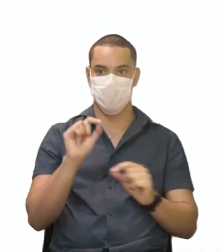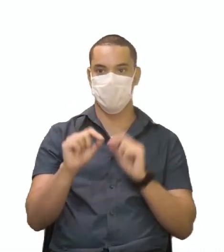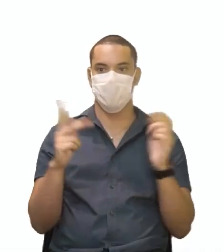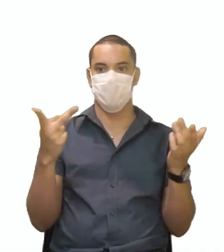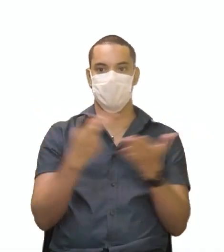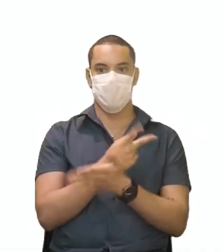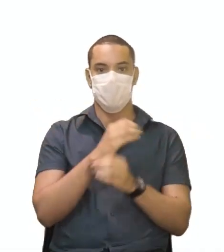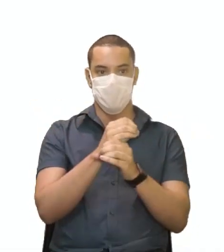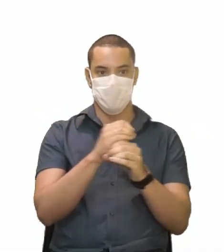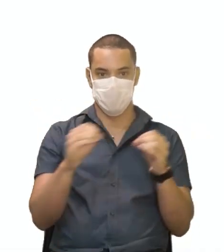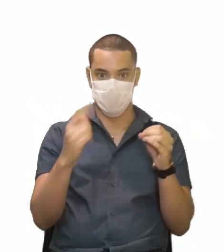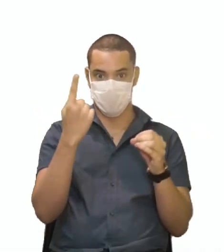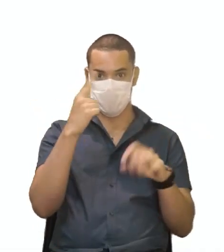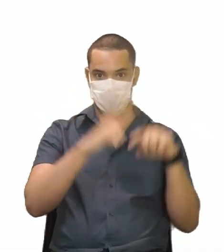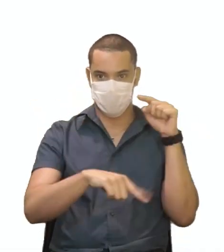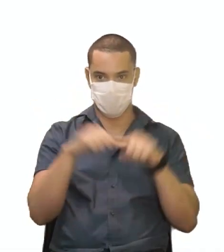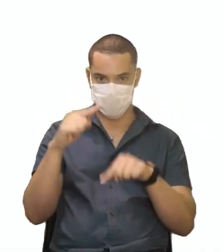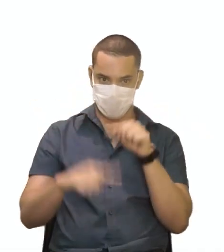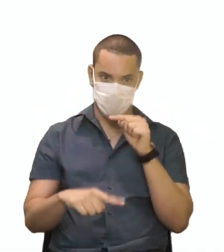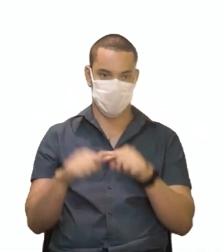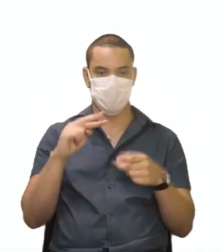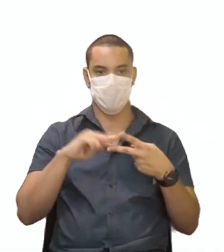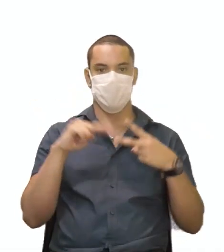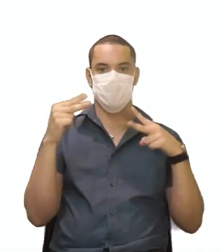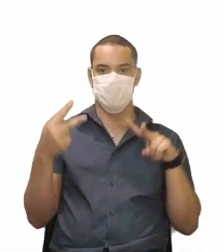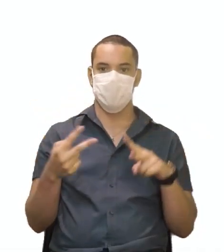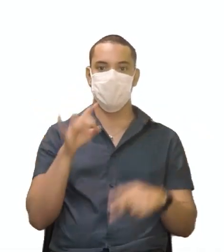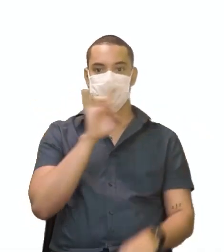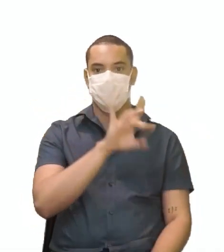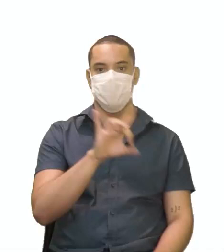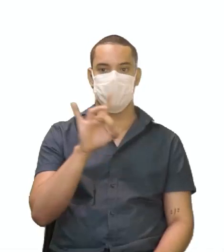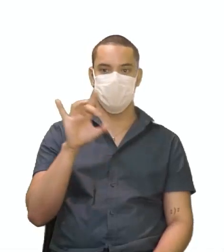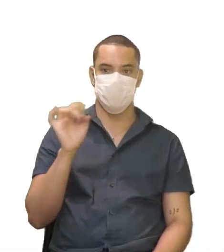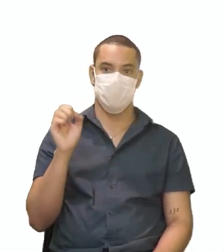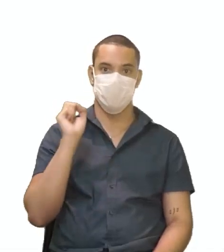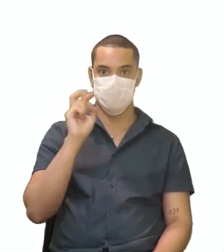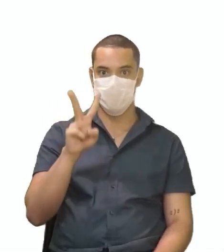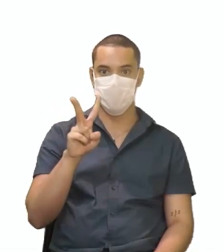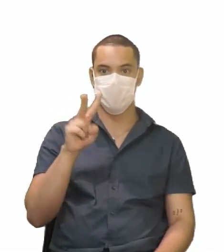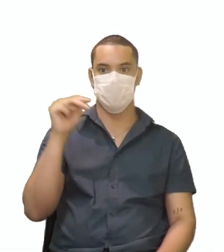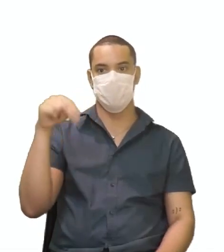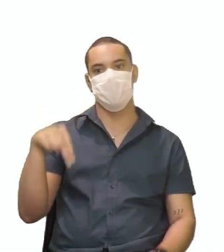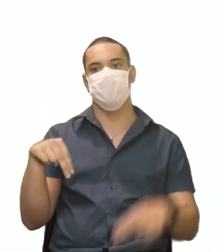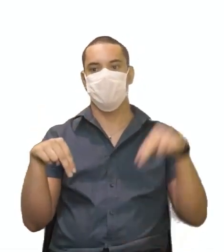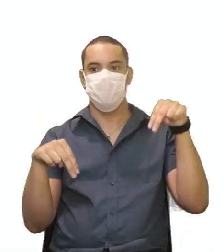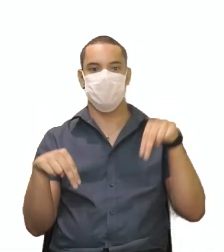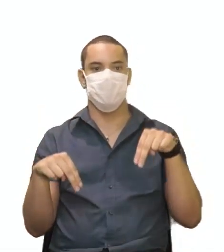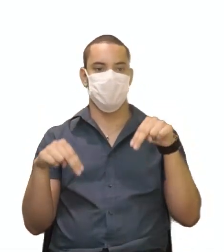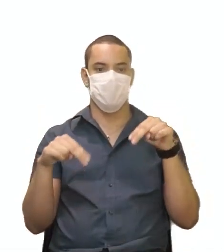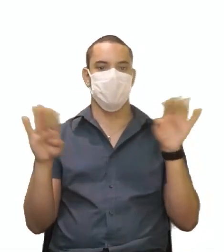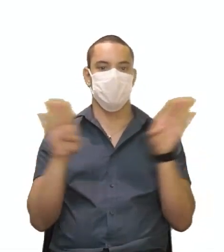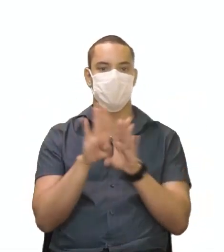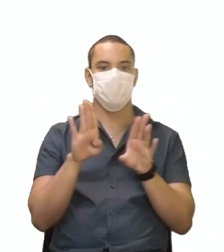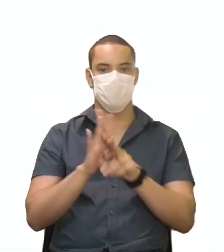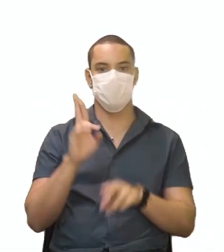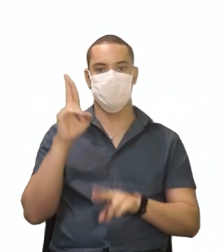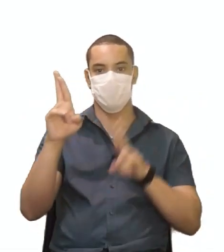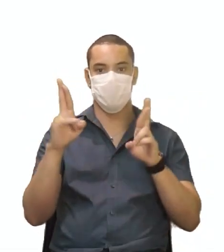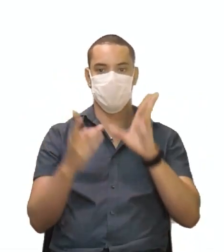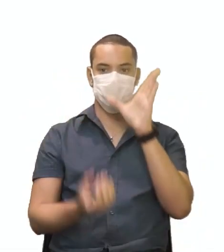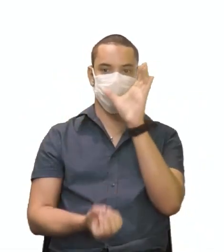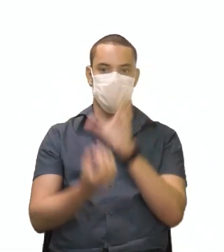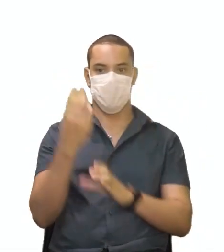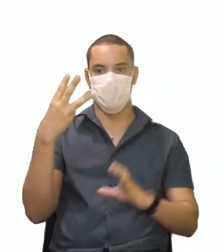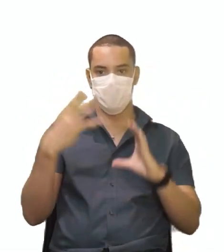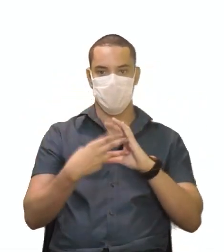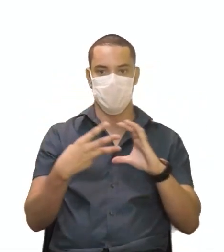uma duplicação do material genético para cada duas divisões nucleares e é responsável pela formação